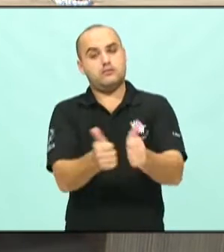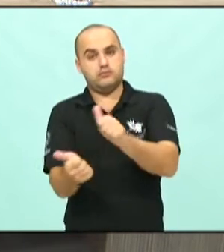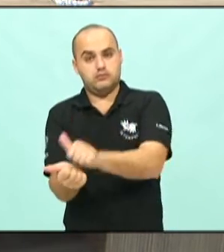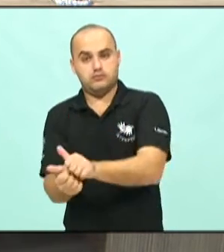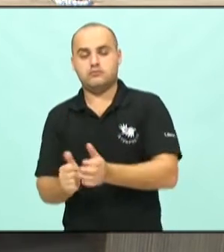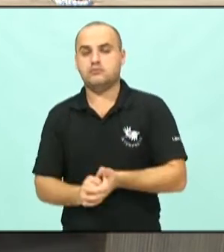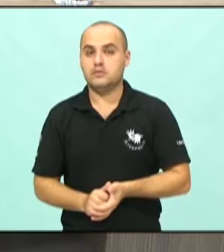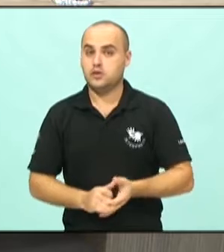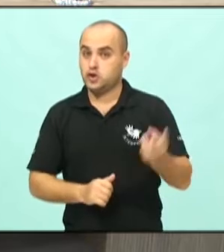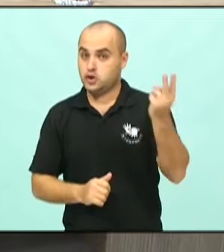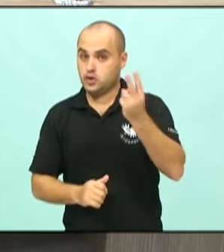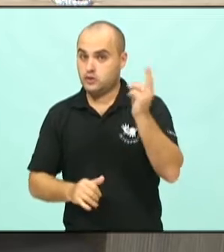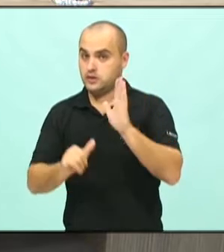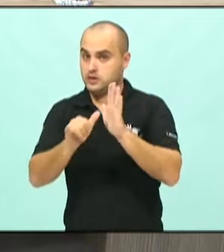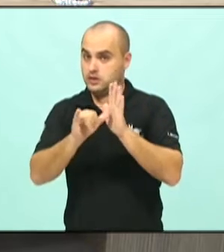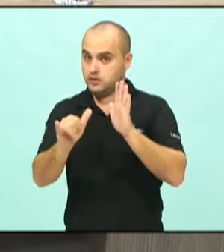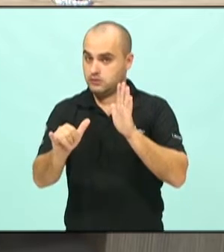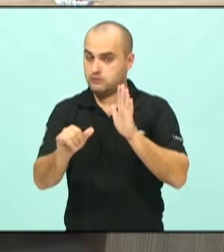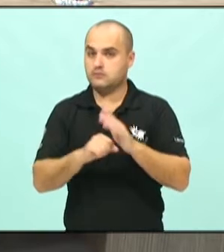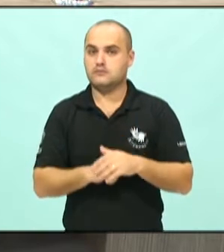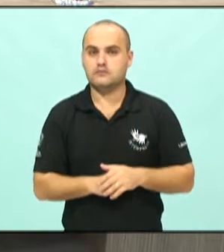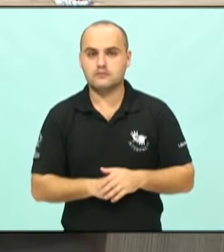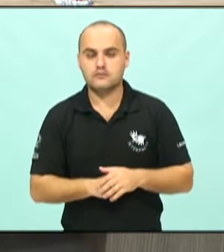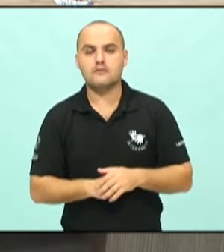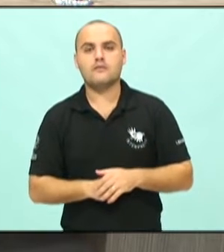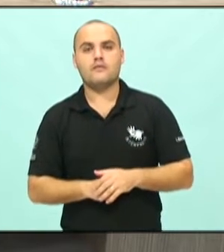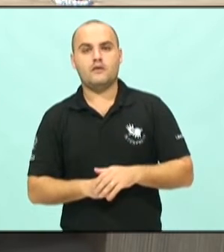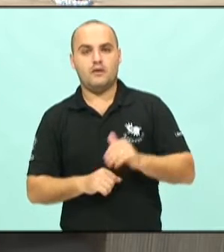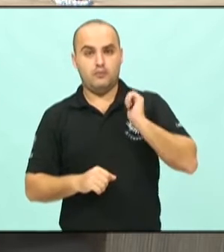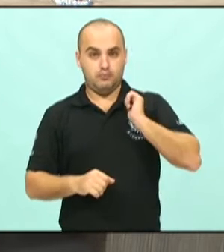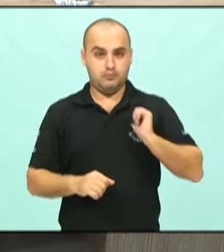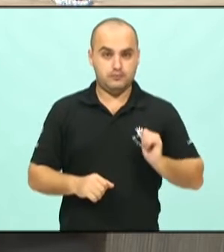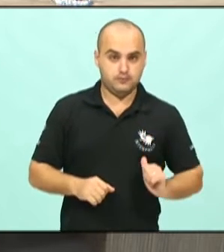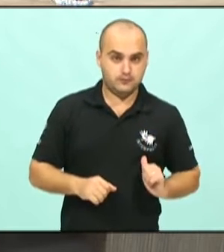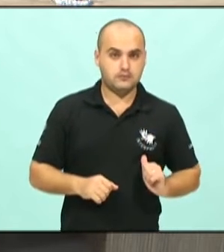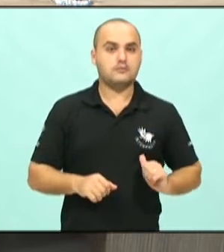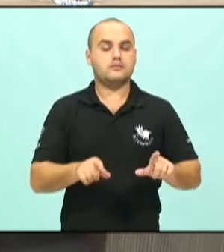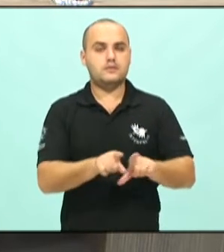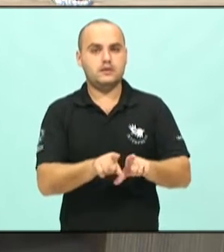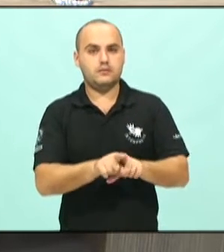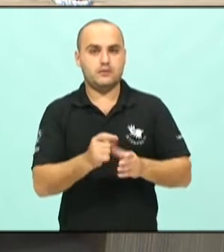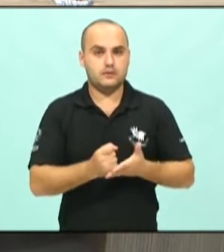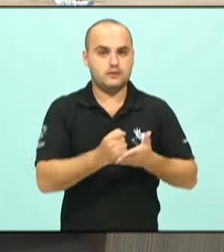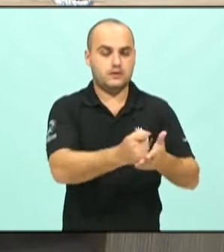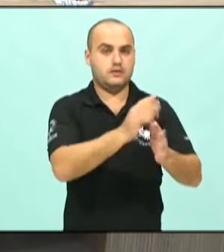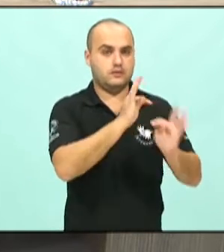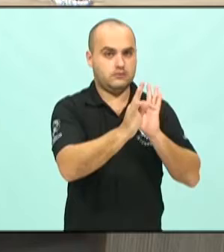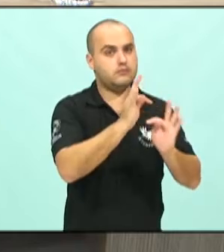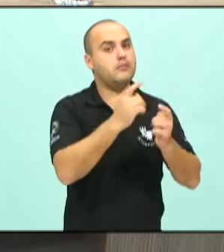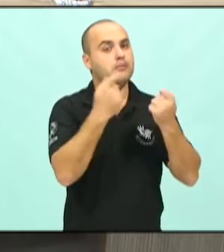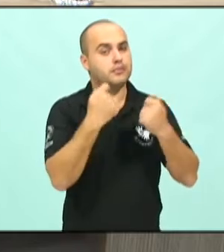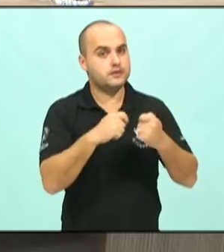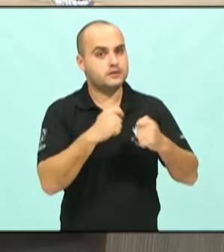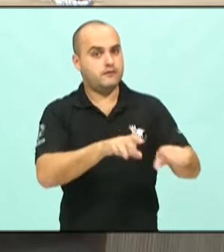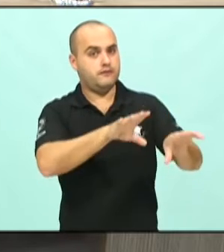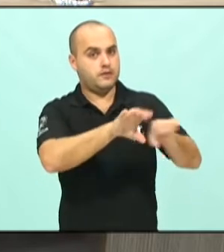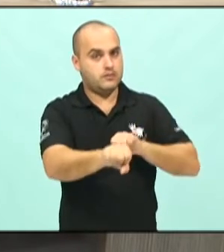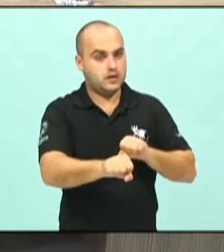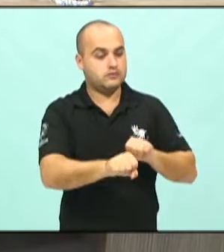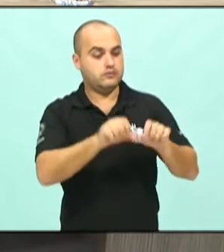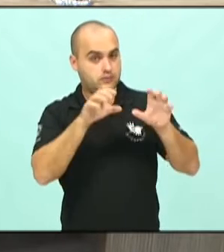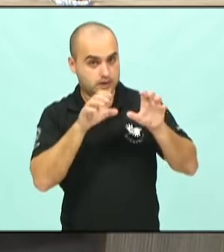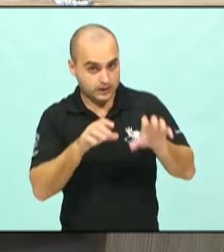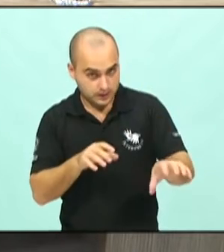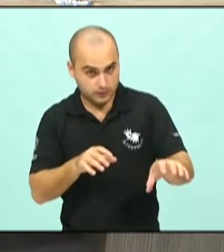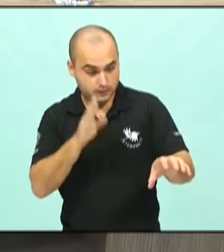2 editais. O edital que contempla o Bolsa Técnico e o Auxiliar Técnico, esses têm que estar formados numa dessas